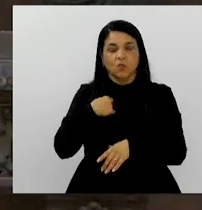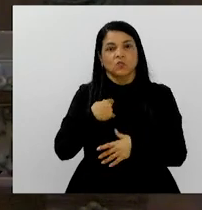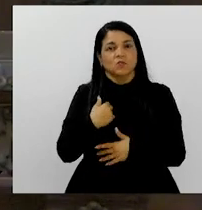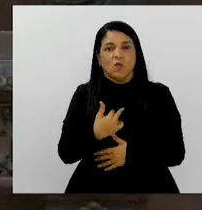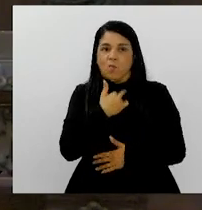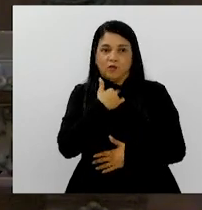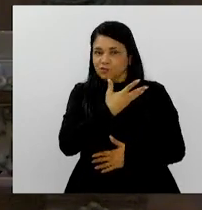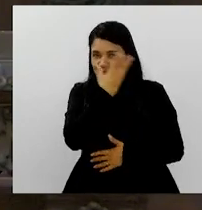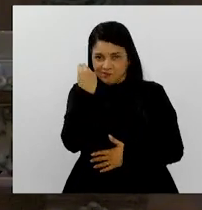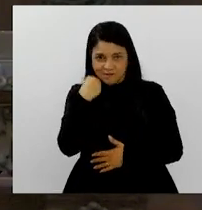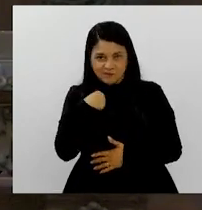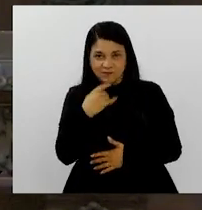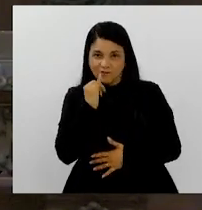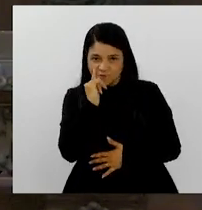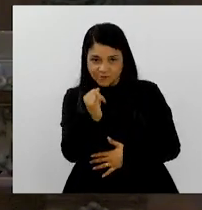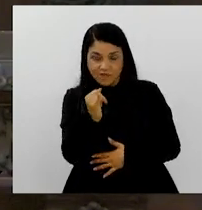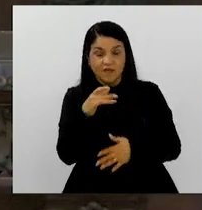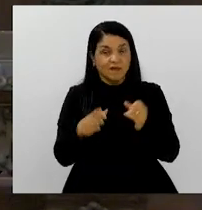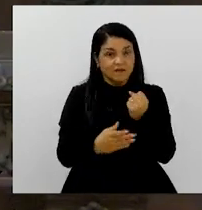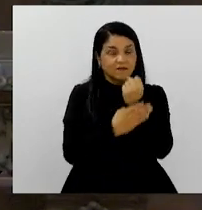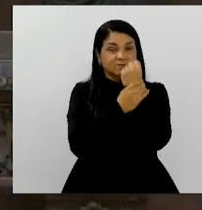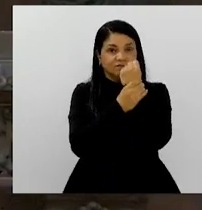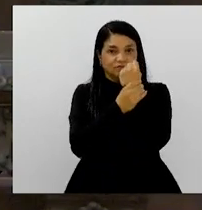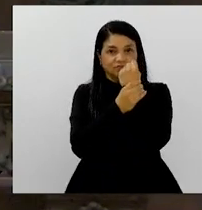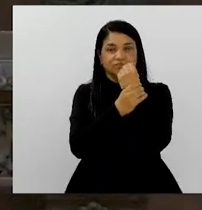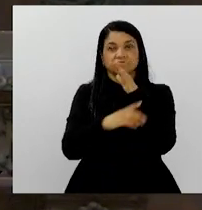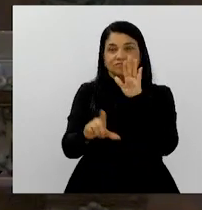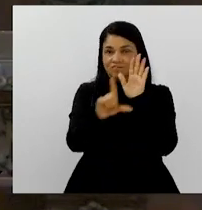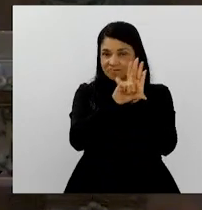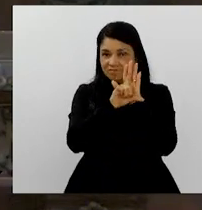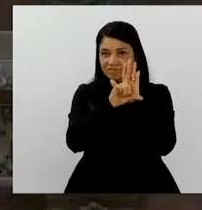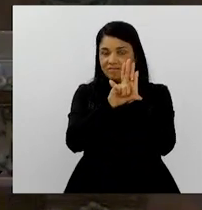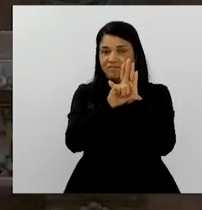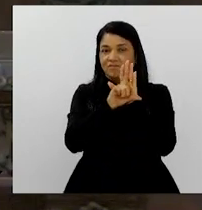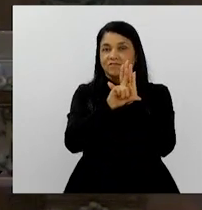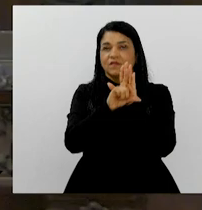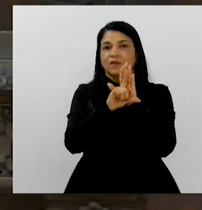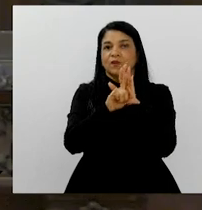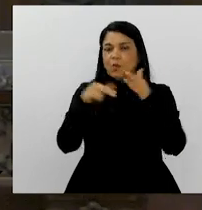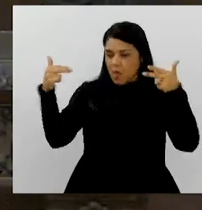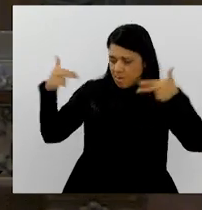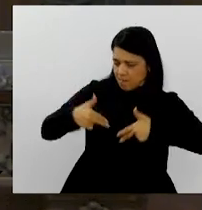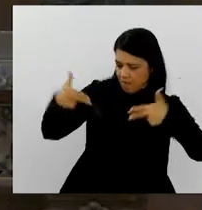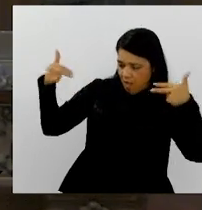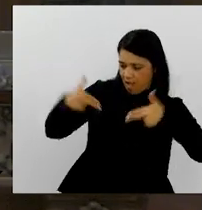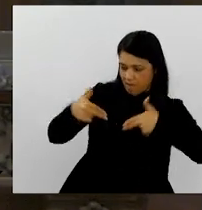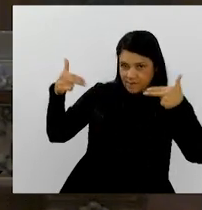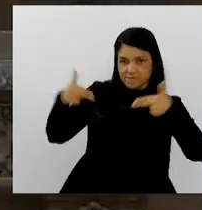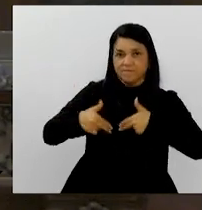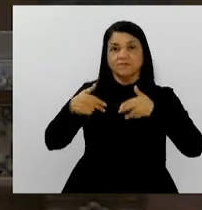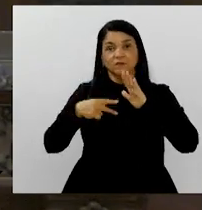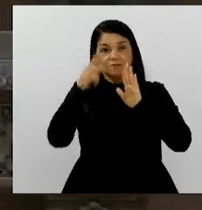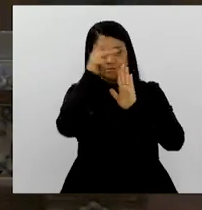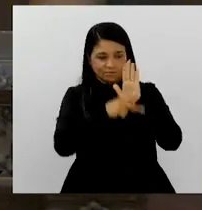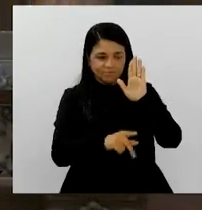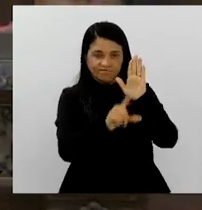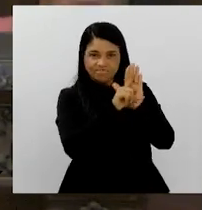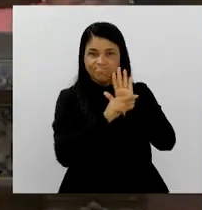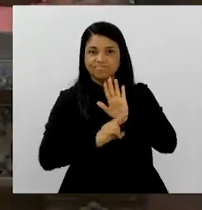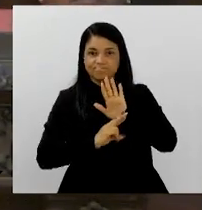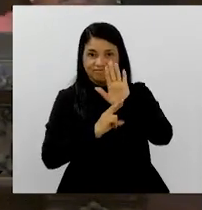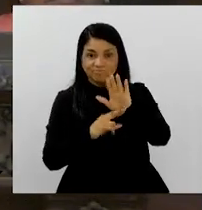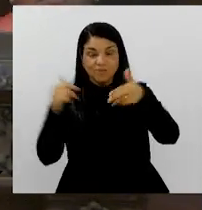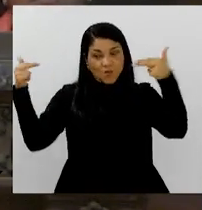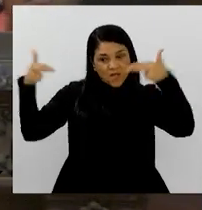a gente garantir na forma da lei o hip-hop. Apresentamos um projeto de lei para que o